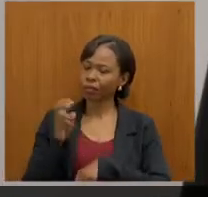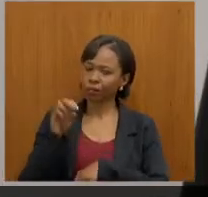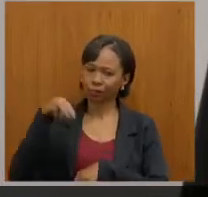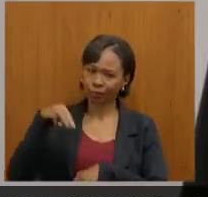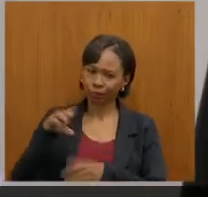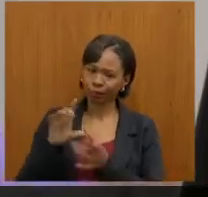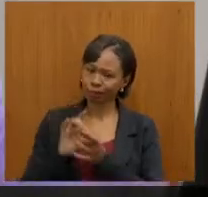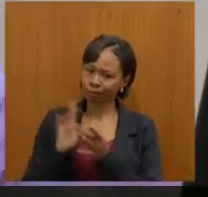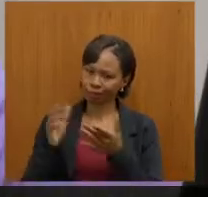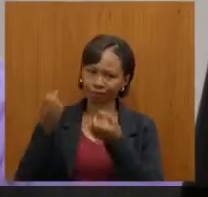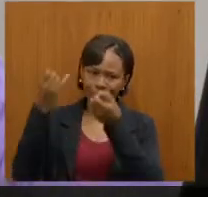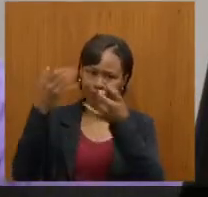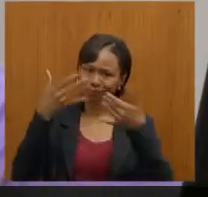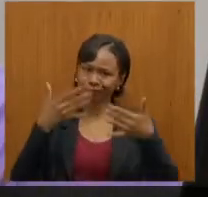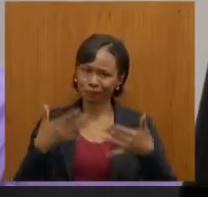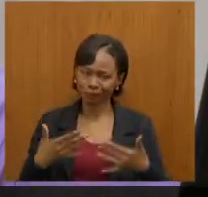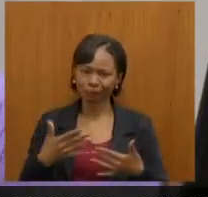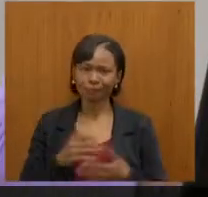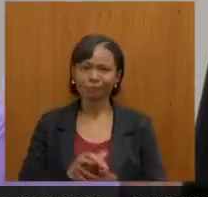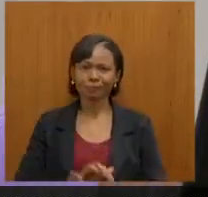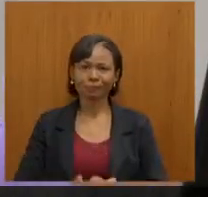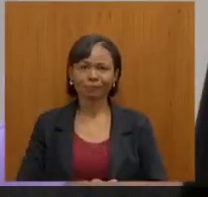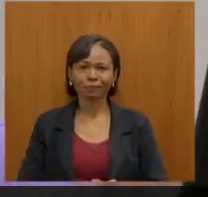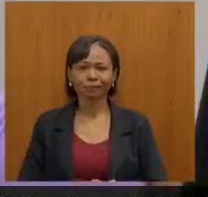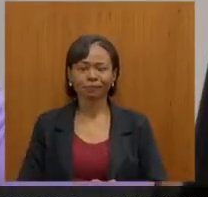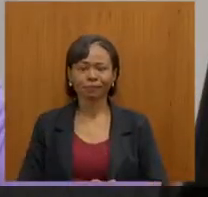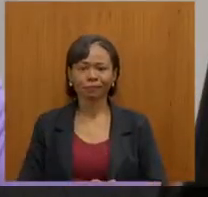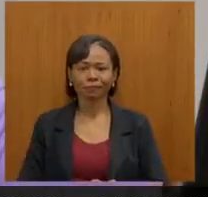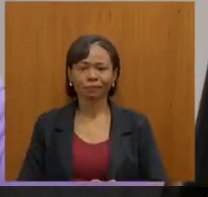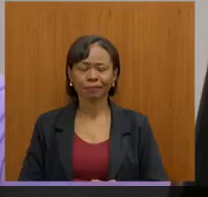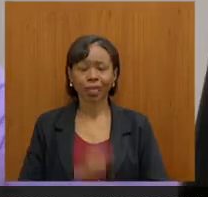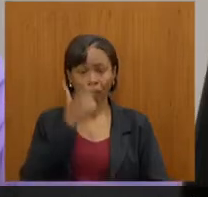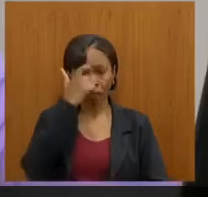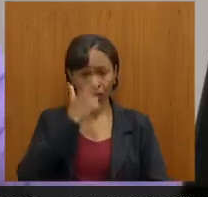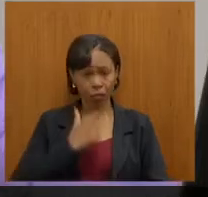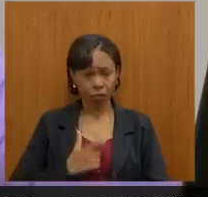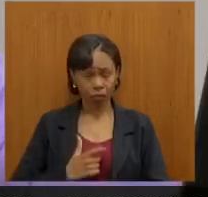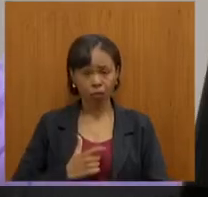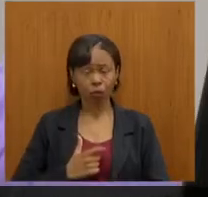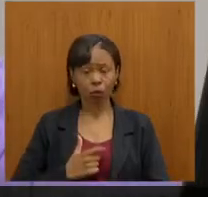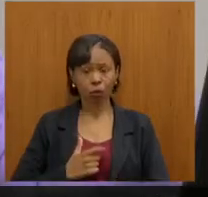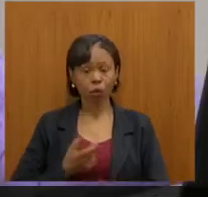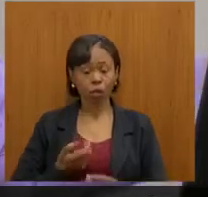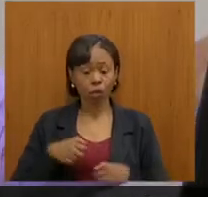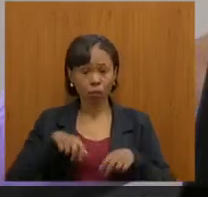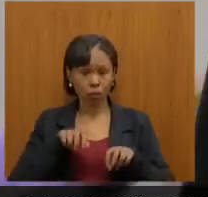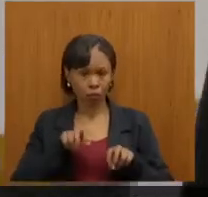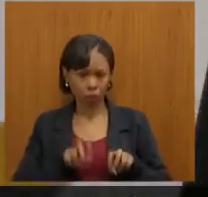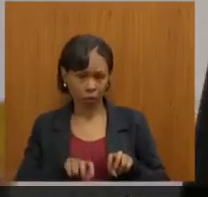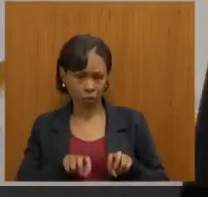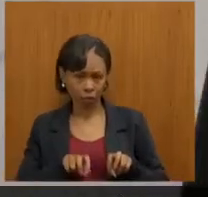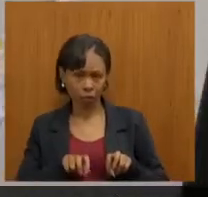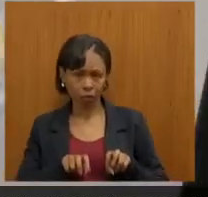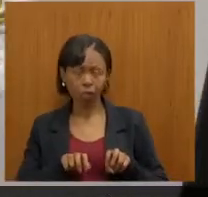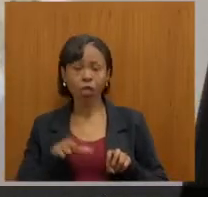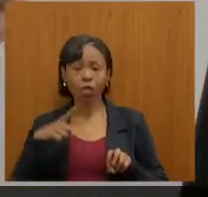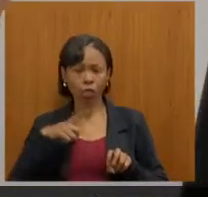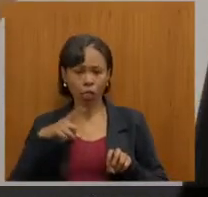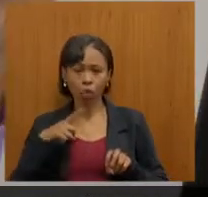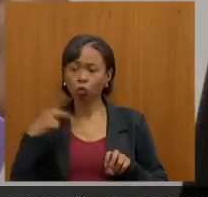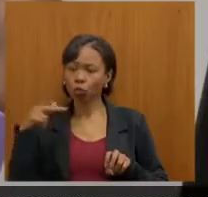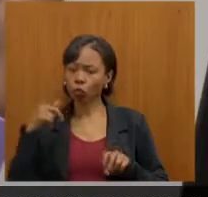exclamação e eu estou aqui na nossa na nossa mesa com o seu material